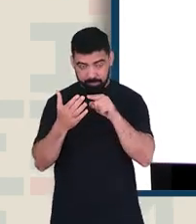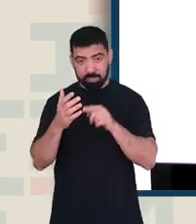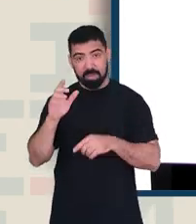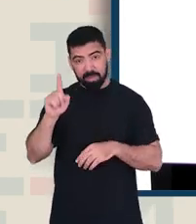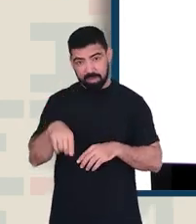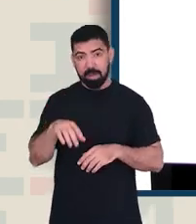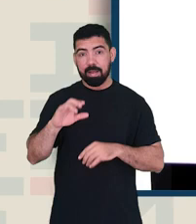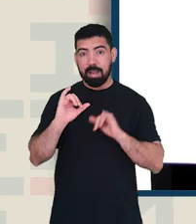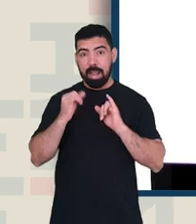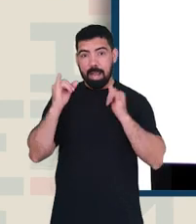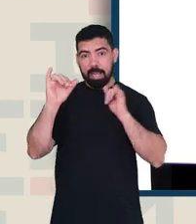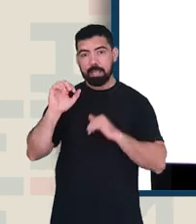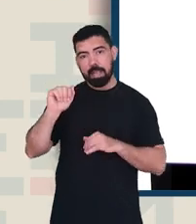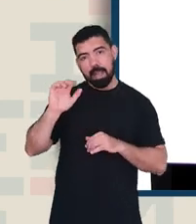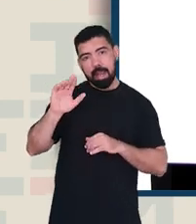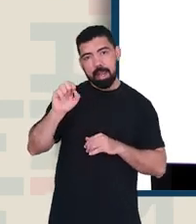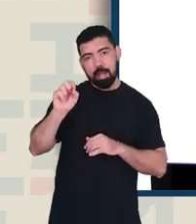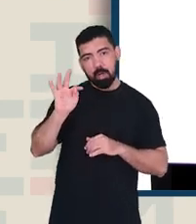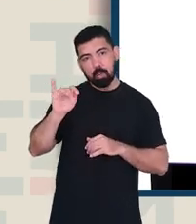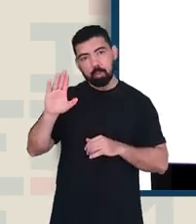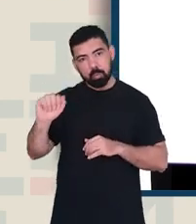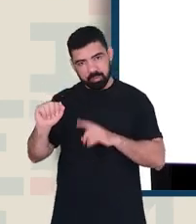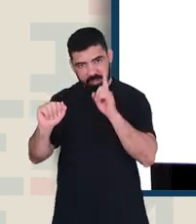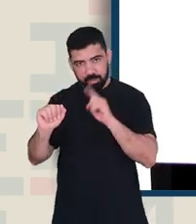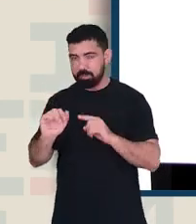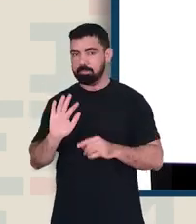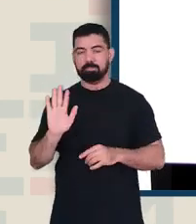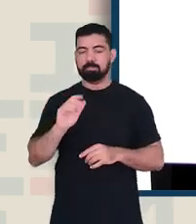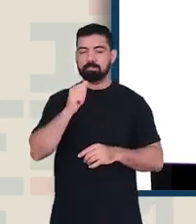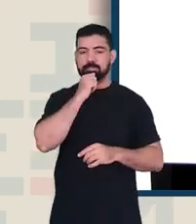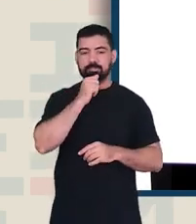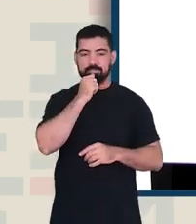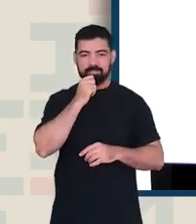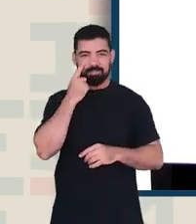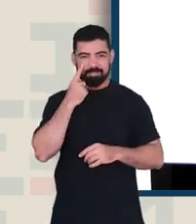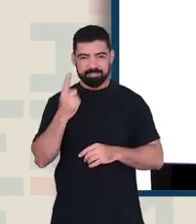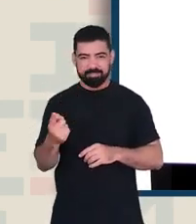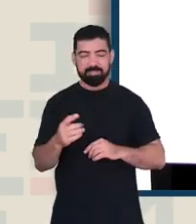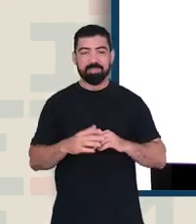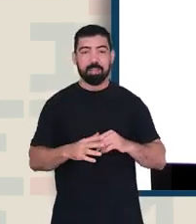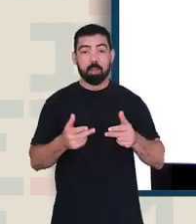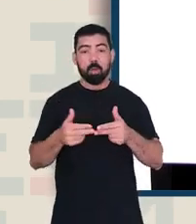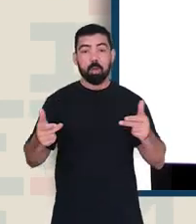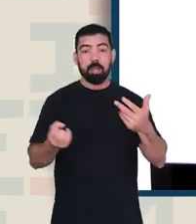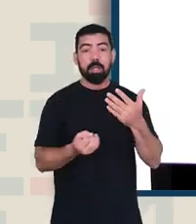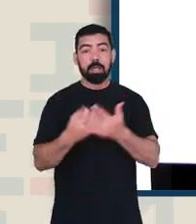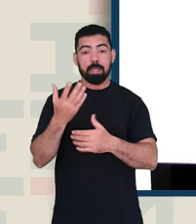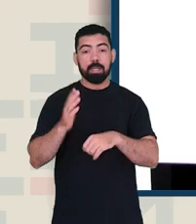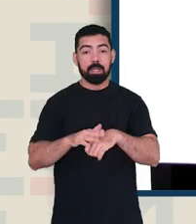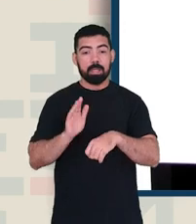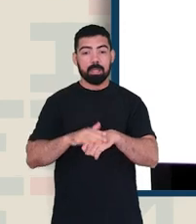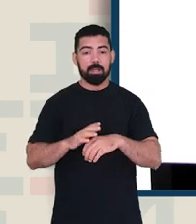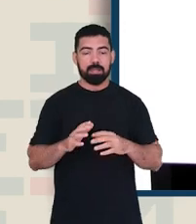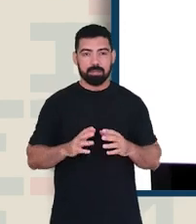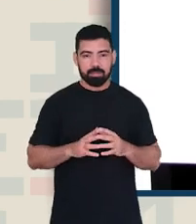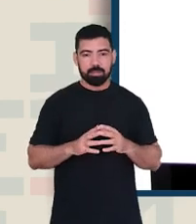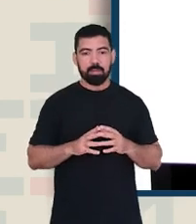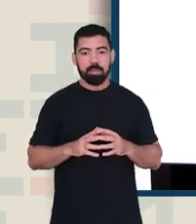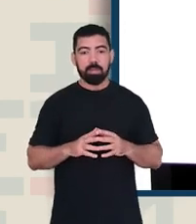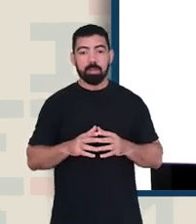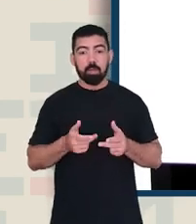vocês viram na foto, eram instrumentos criados, ou seja, eram